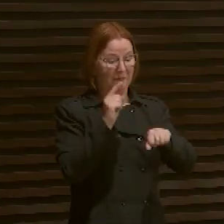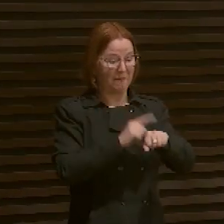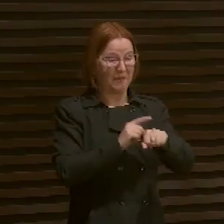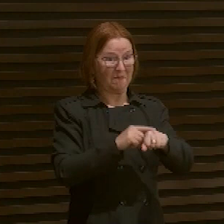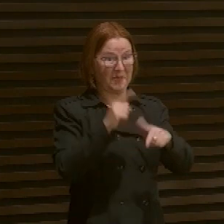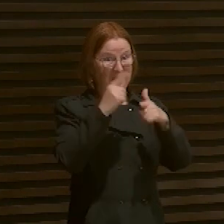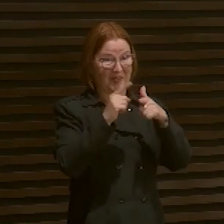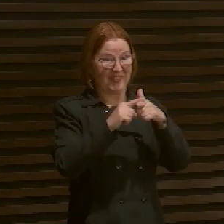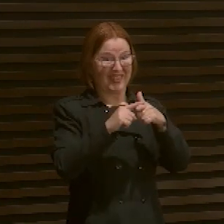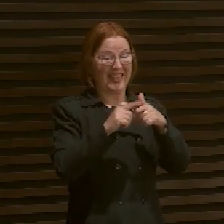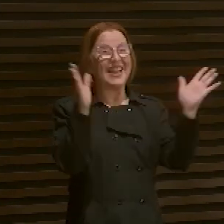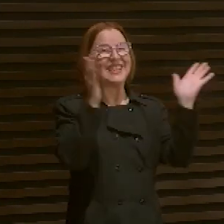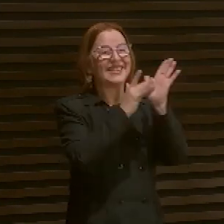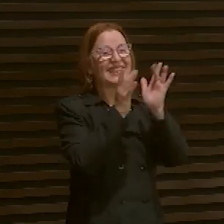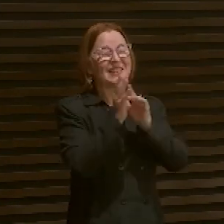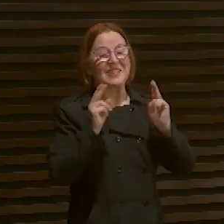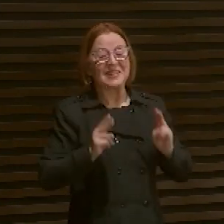se revela a nós.